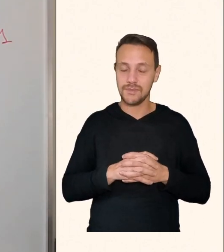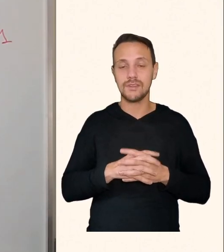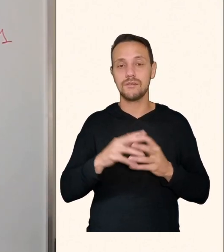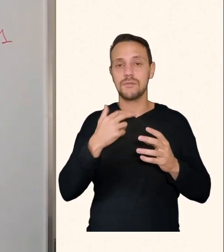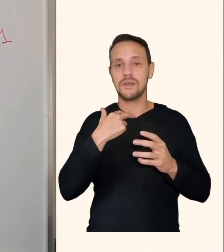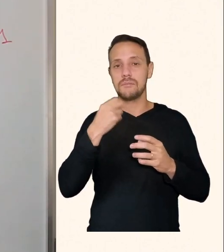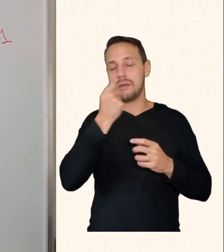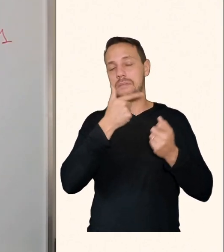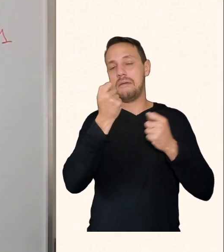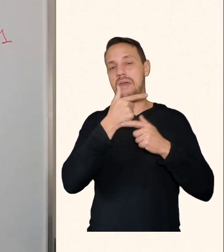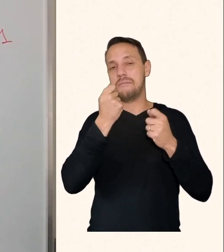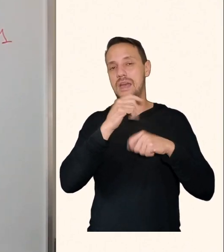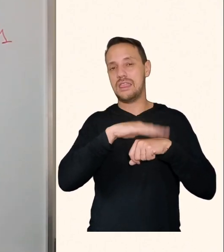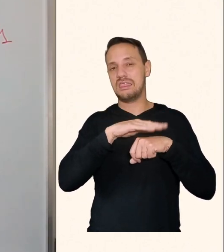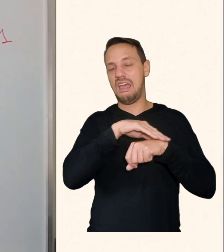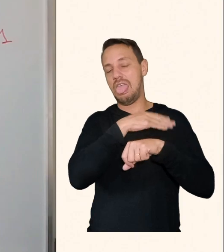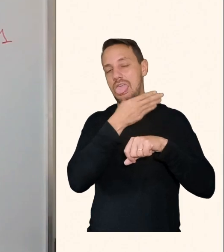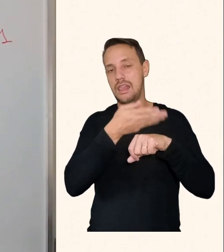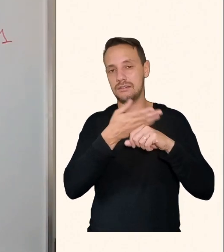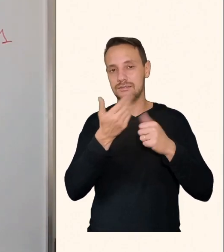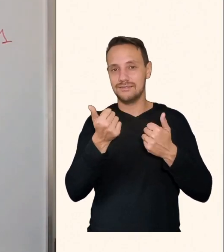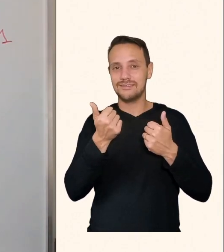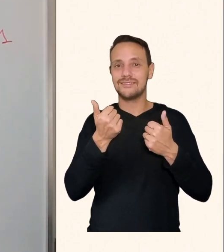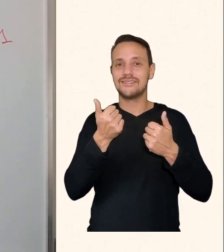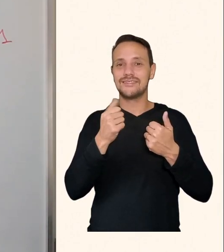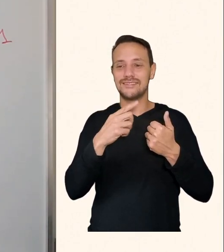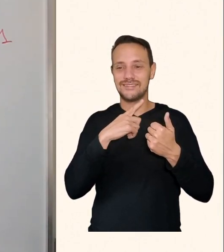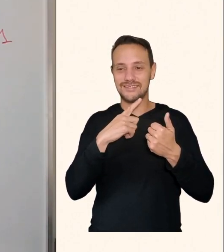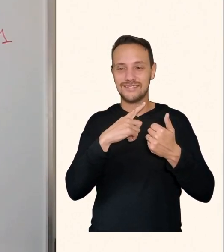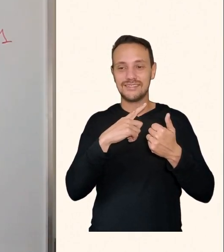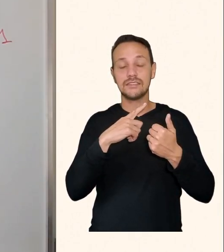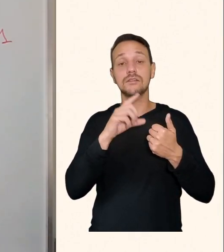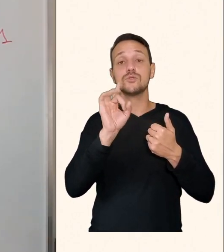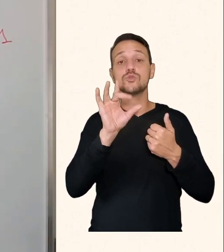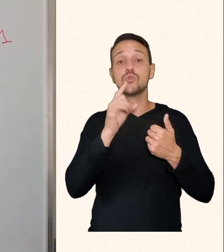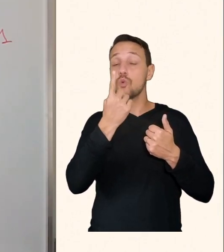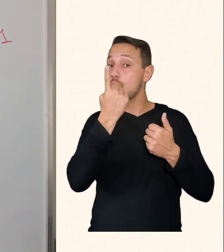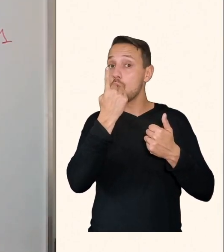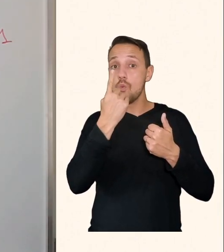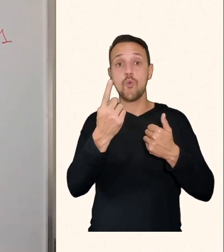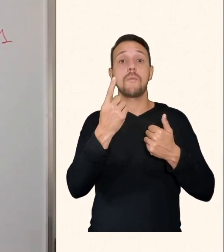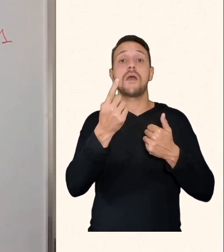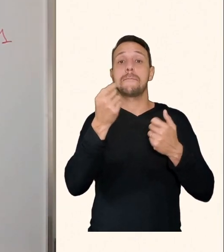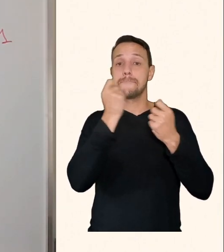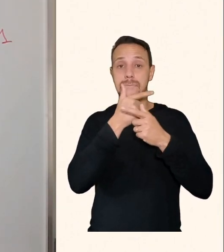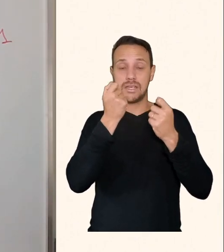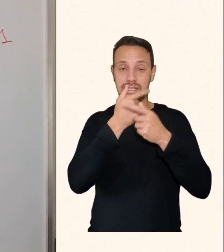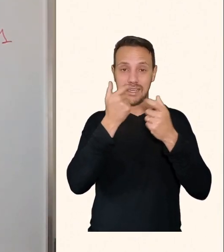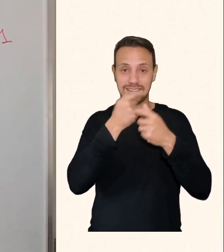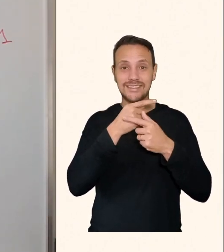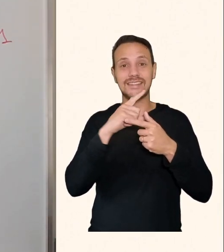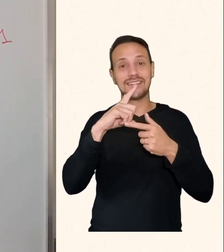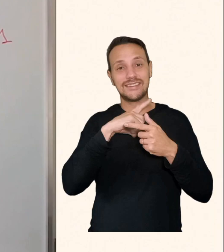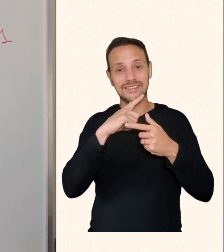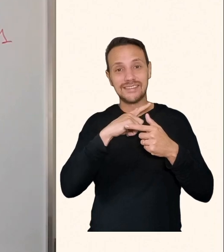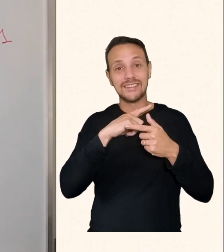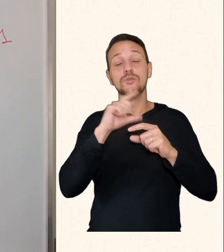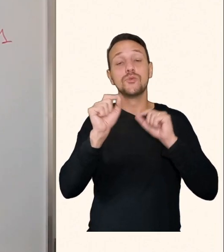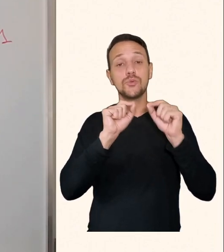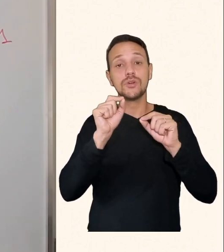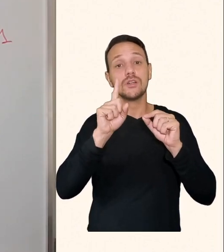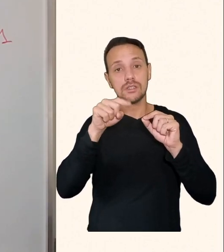aqui muito tempo. Então, eu disse que ele pode contar uma única piada e que essa piada seja de